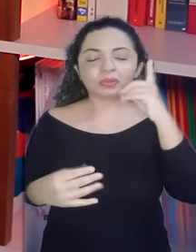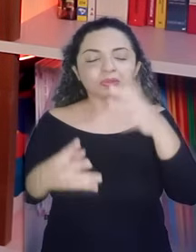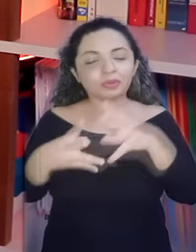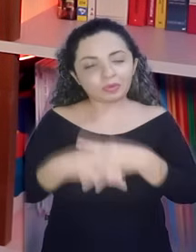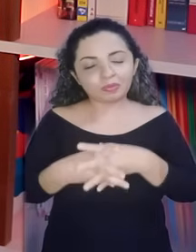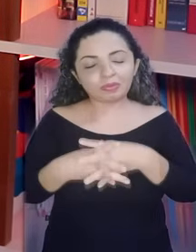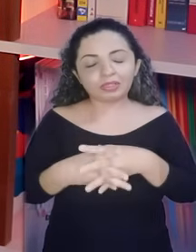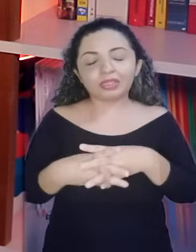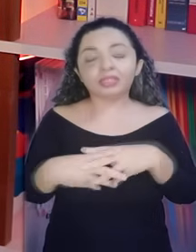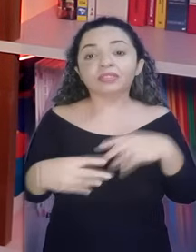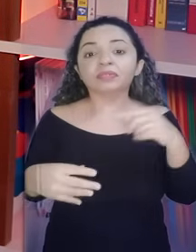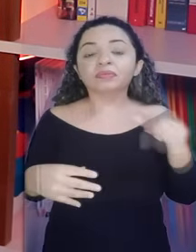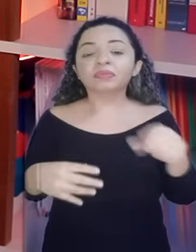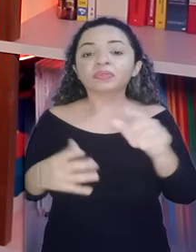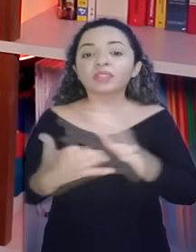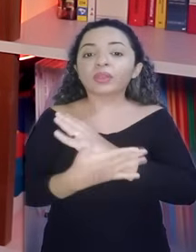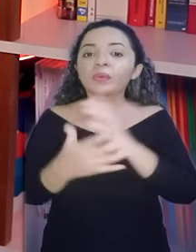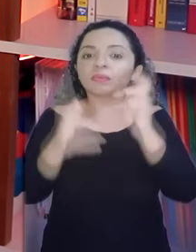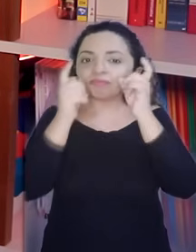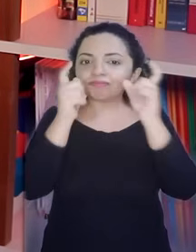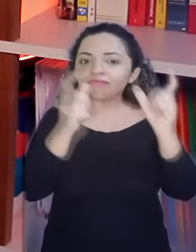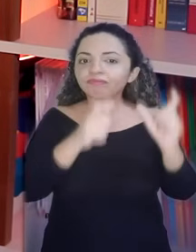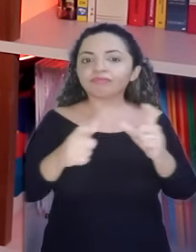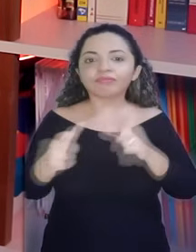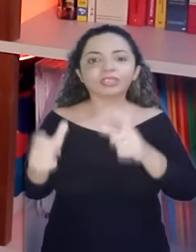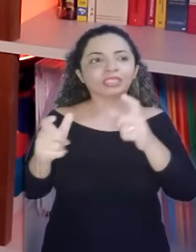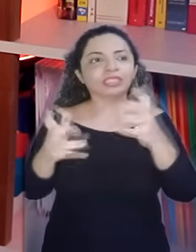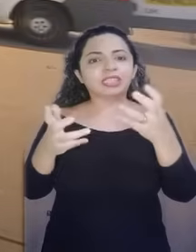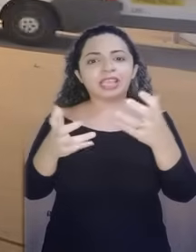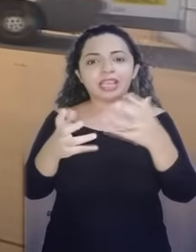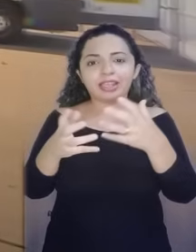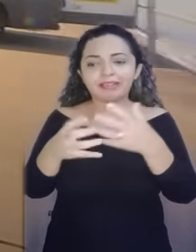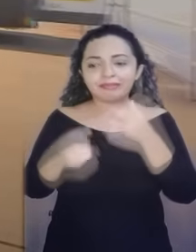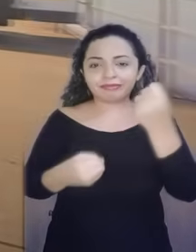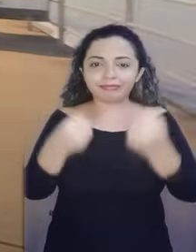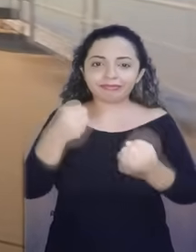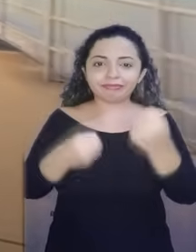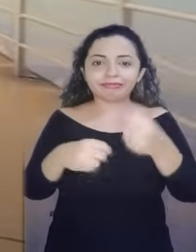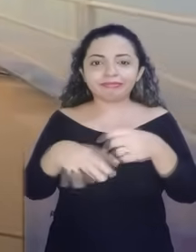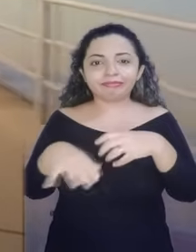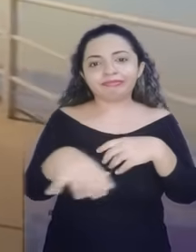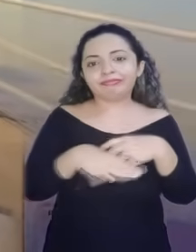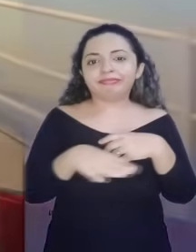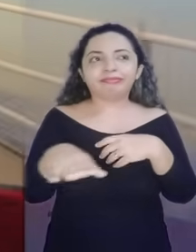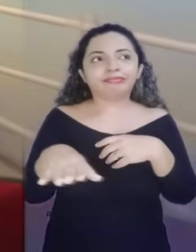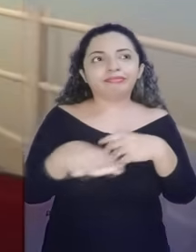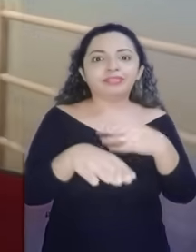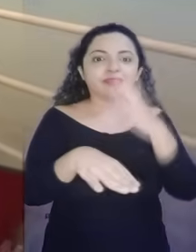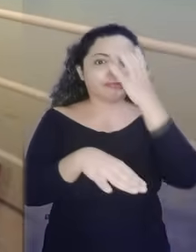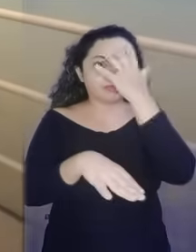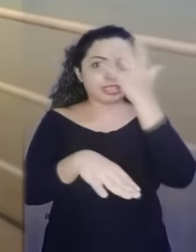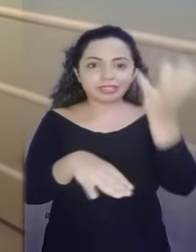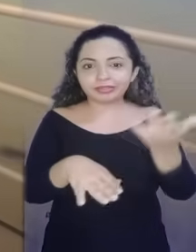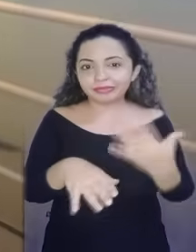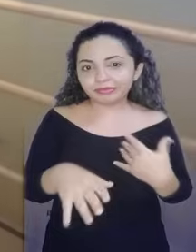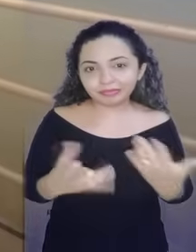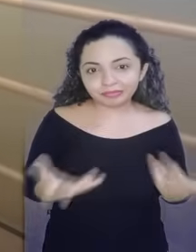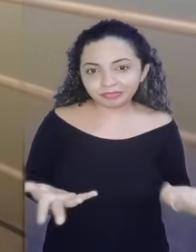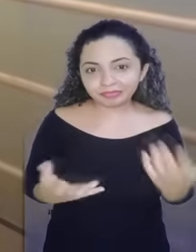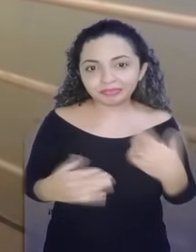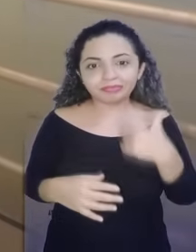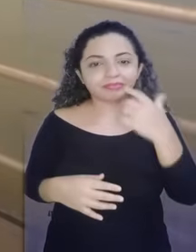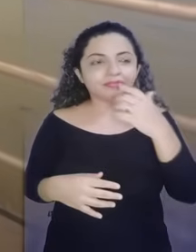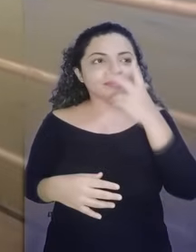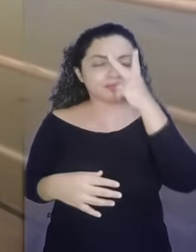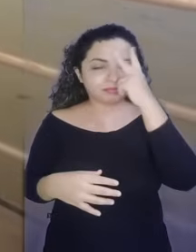a perspectiva de algumas pessoas é morar numa van de forma itinerante, de forma ambulante, tentando escapar ali